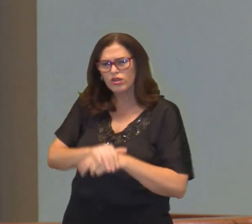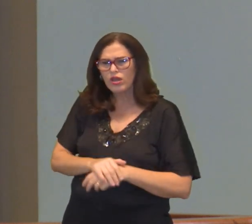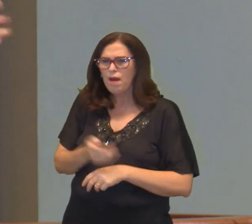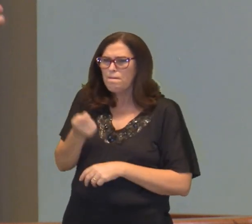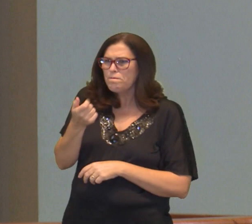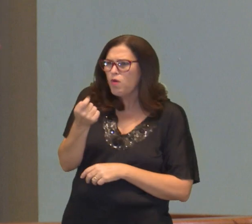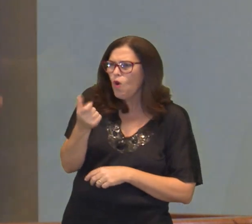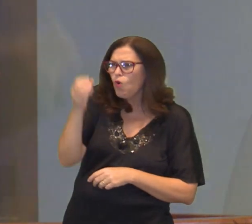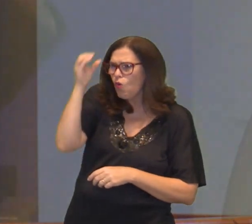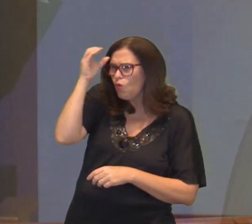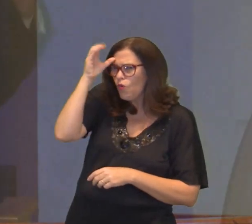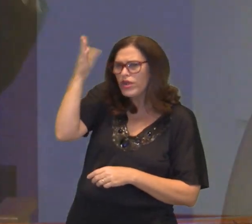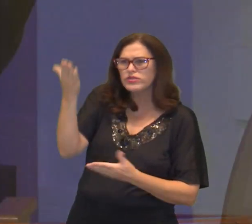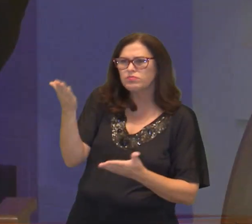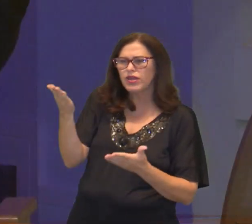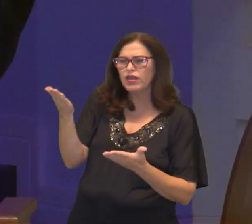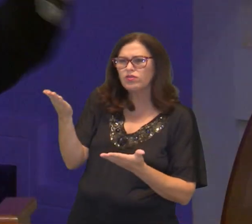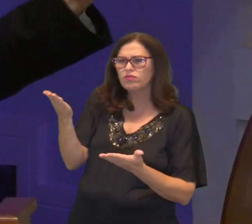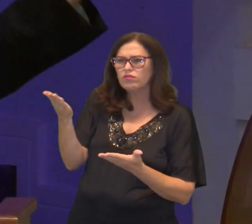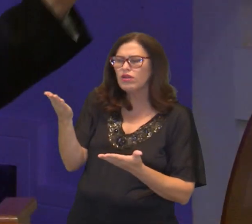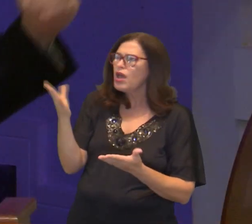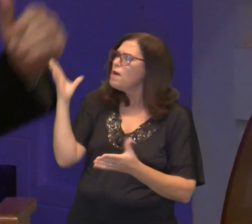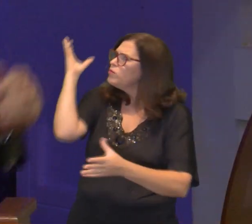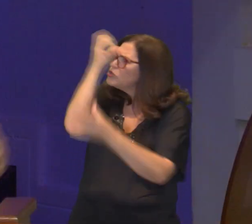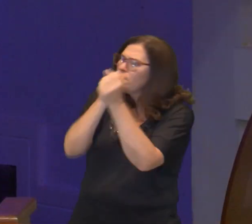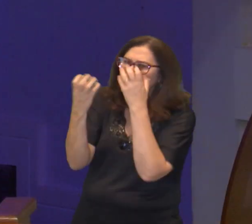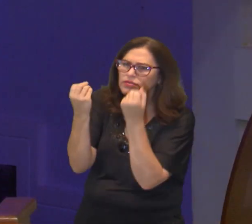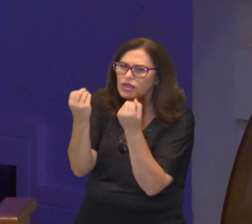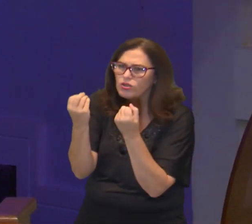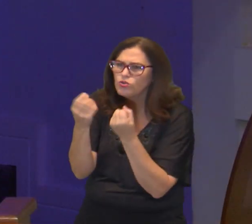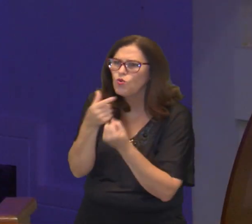pouco conhecimento e que poderiam aprender tanto com ele.